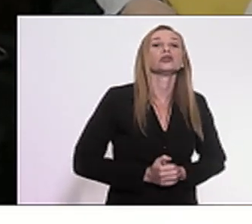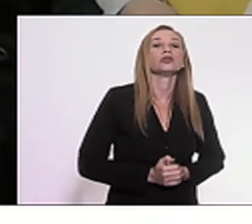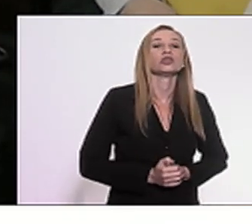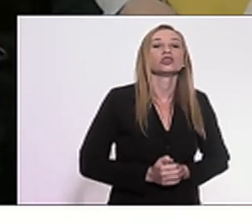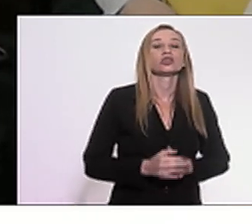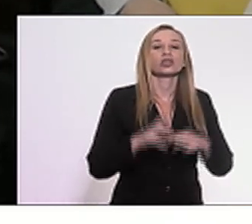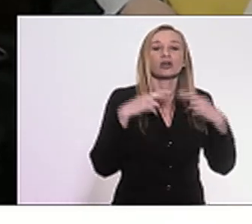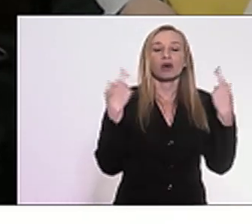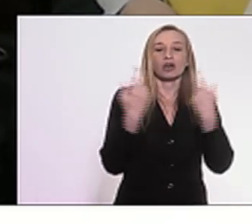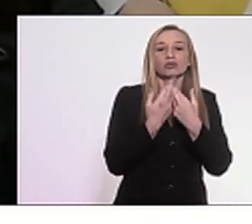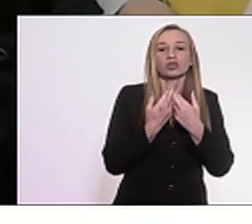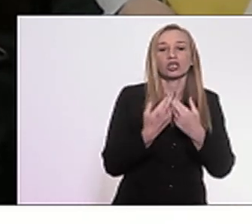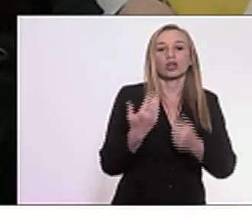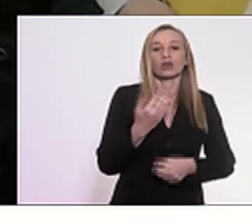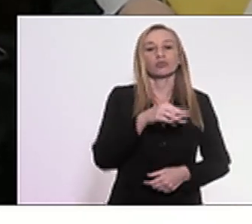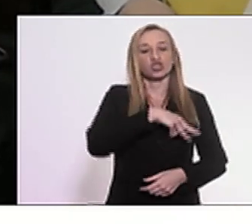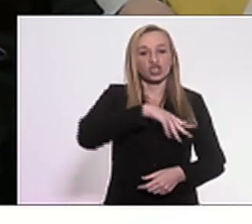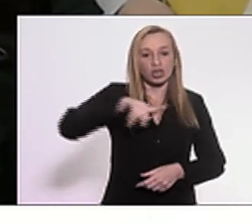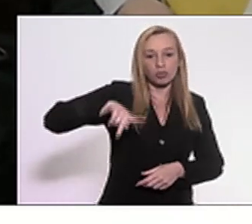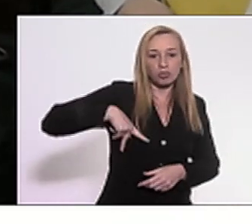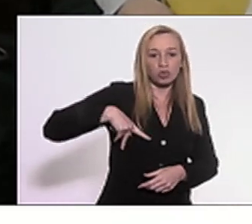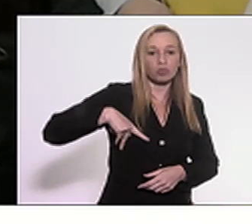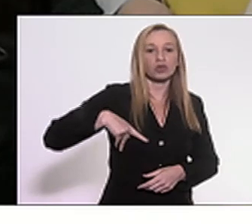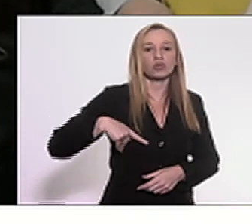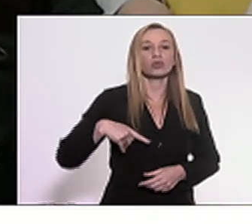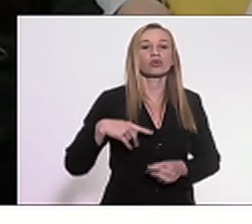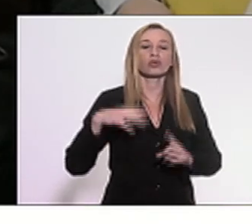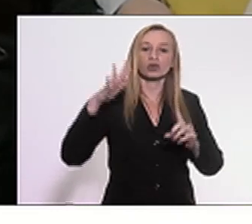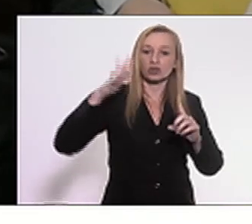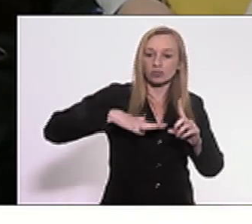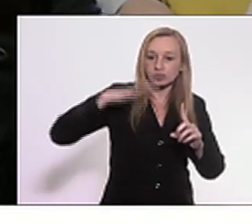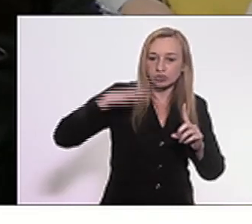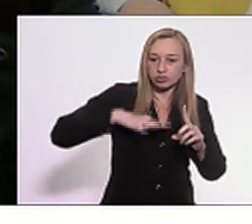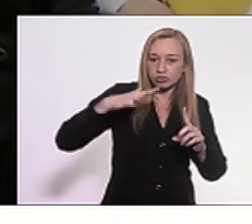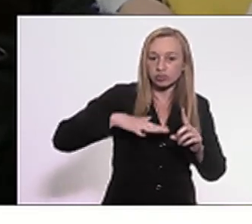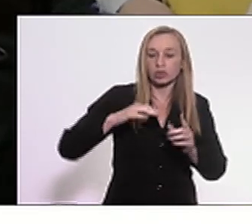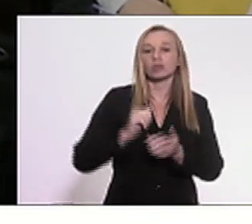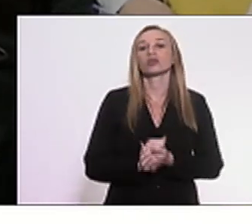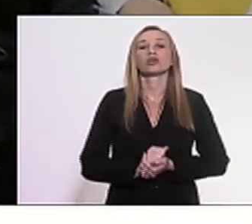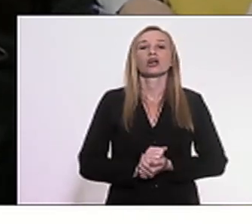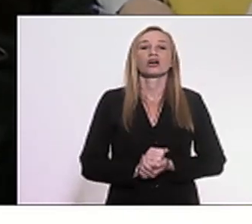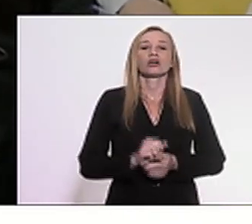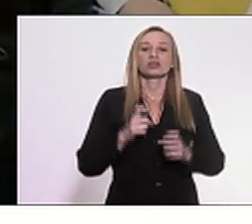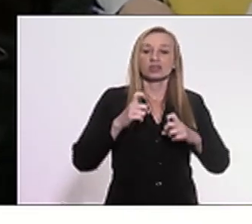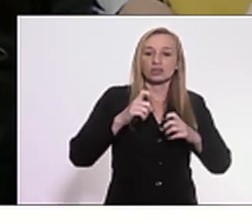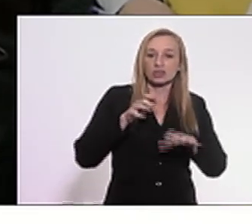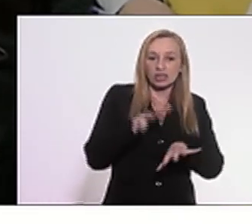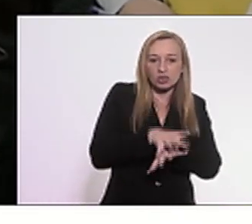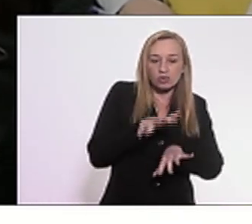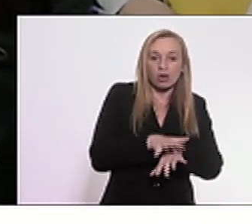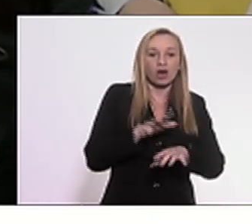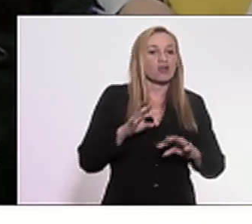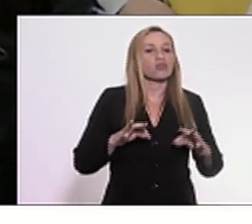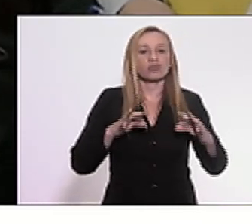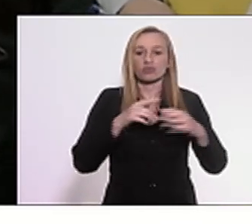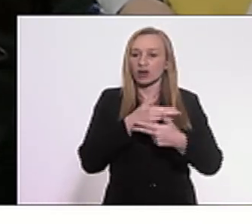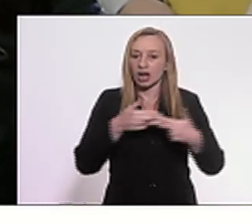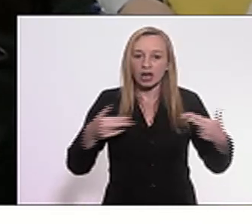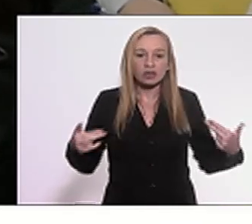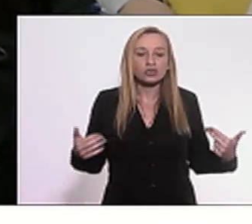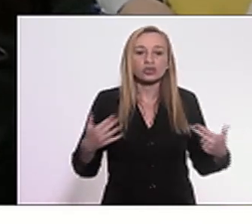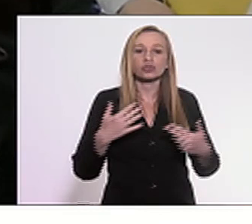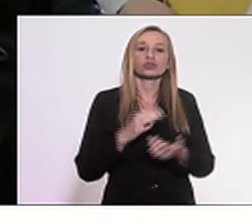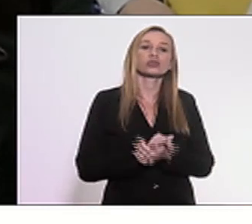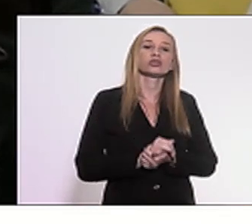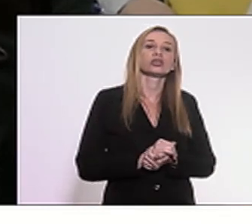lá no Ministério Público em relação ao assédio moral e sexual. A partir das 2 horas vai ter bastante gente